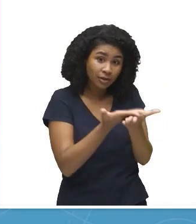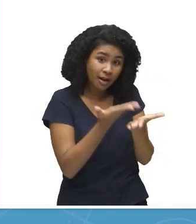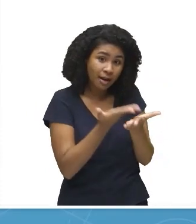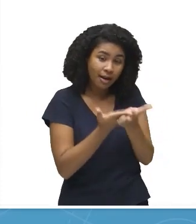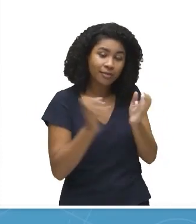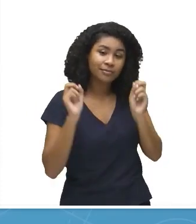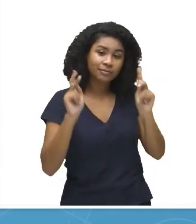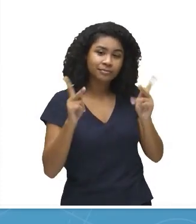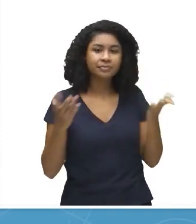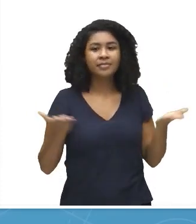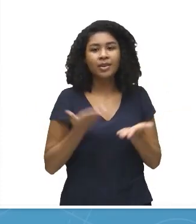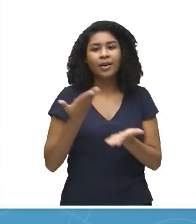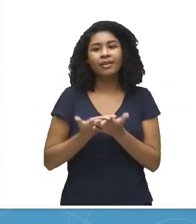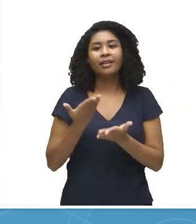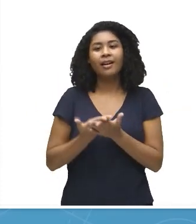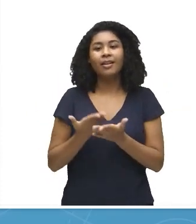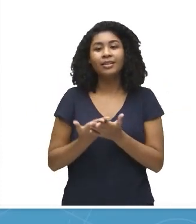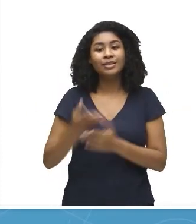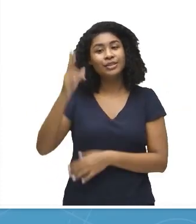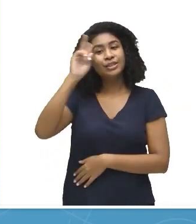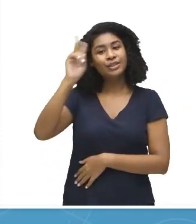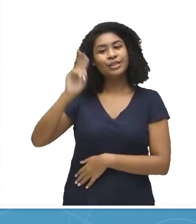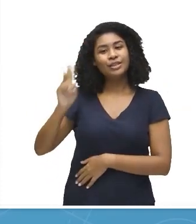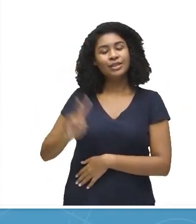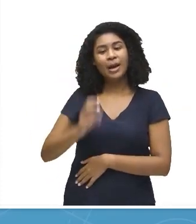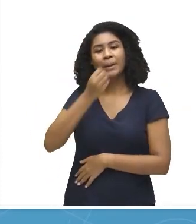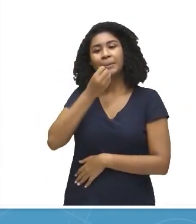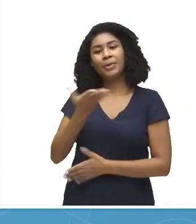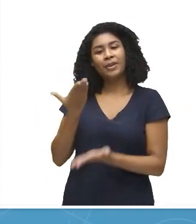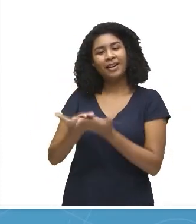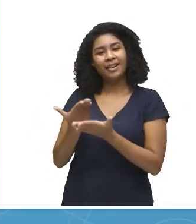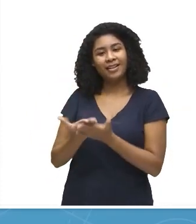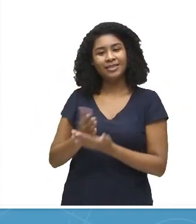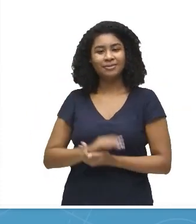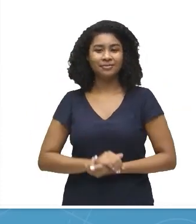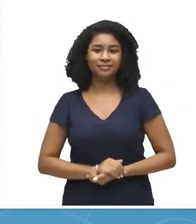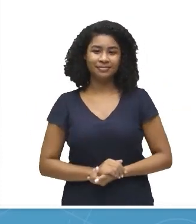vão ficar agora com a aula de História, uma boa aula para vocês.